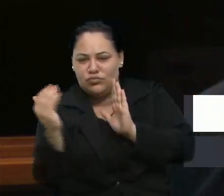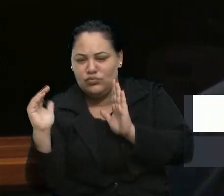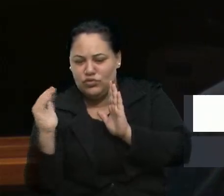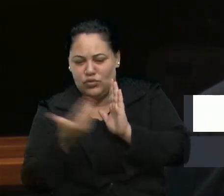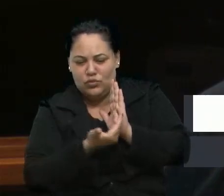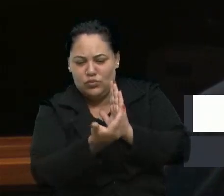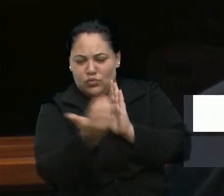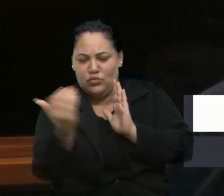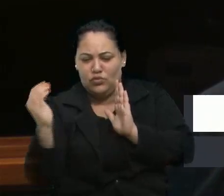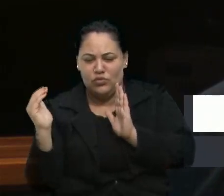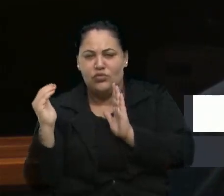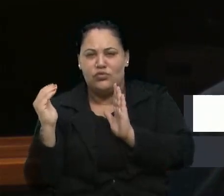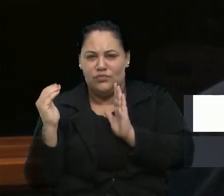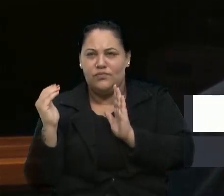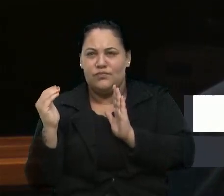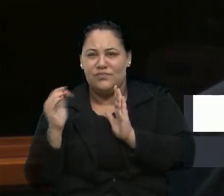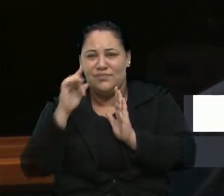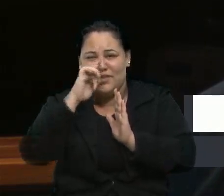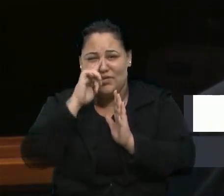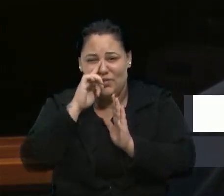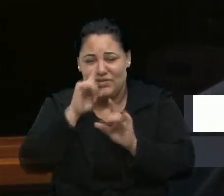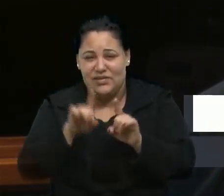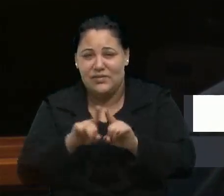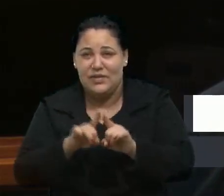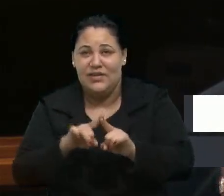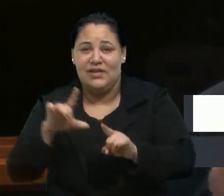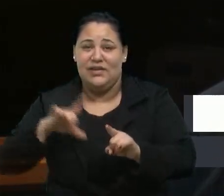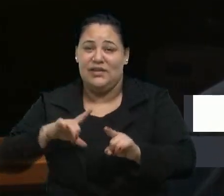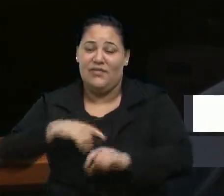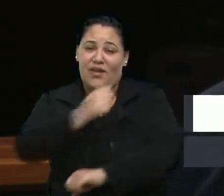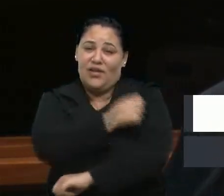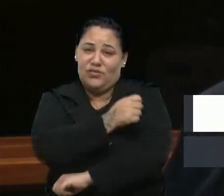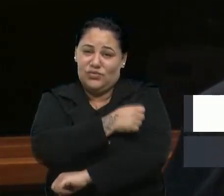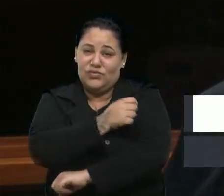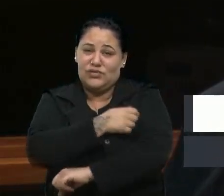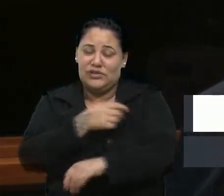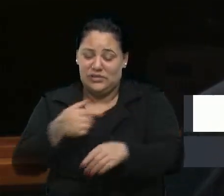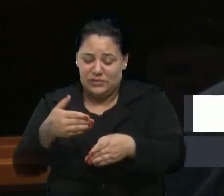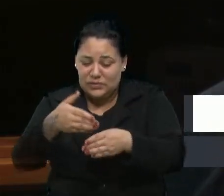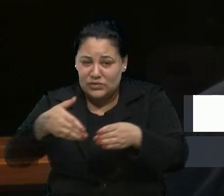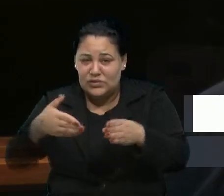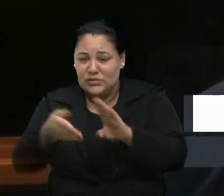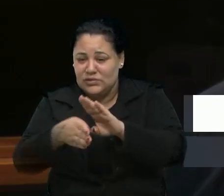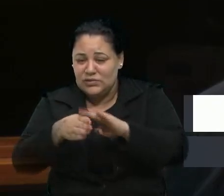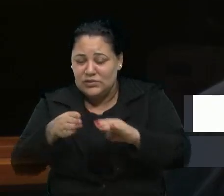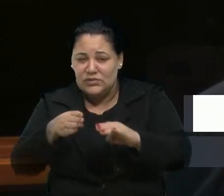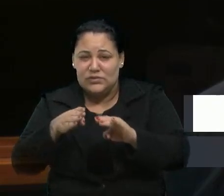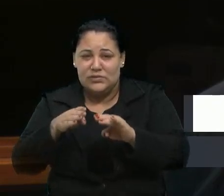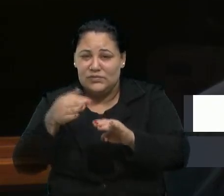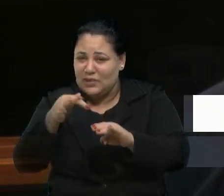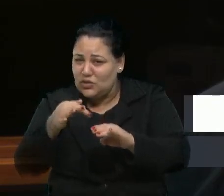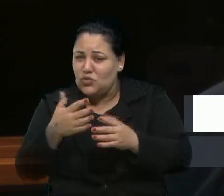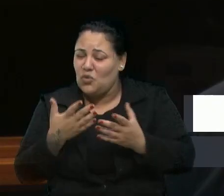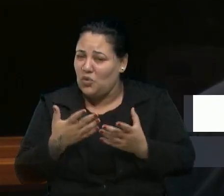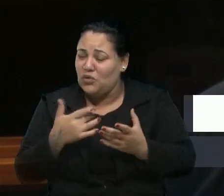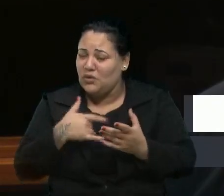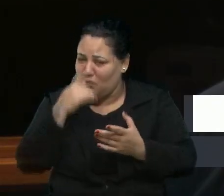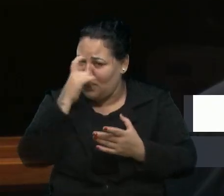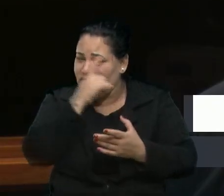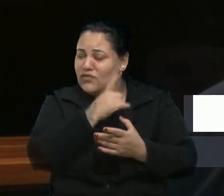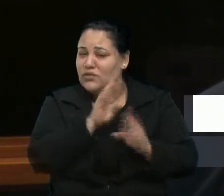num primeiro momento, bem perigosa, teve aluno que se cortou. Então, é uma situação difícil para